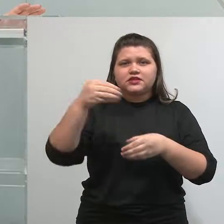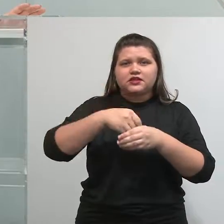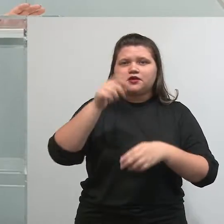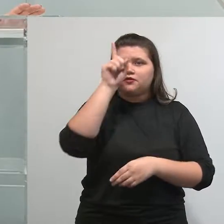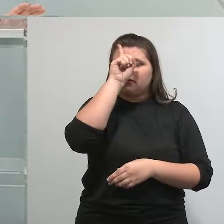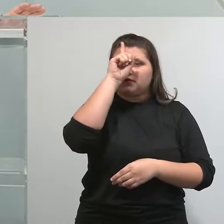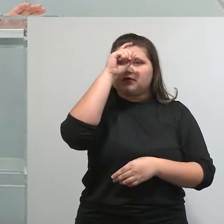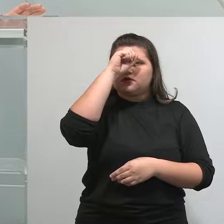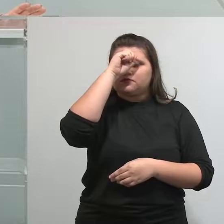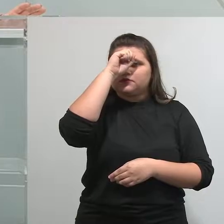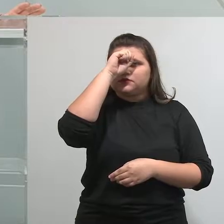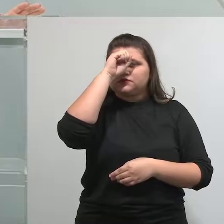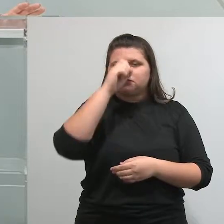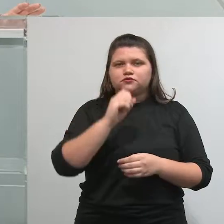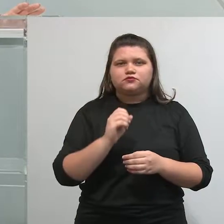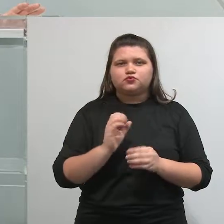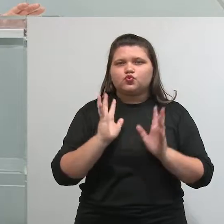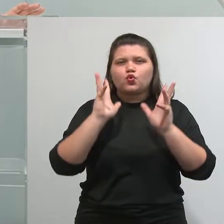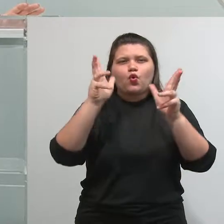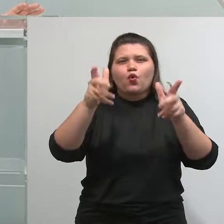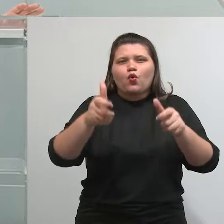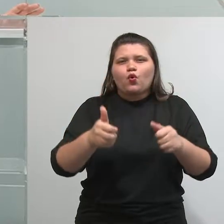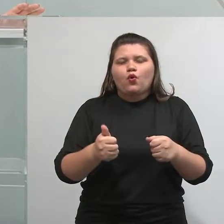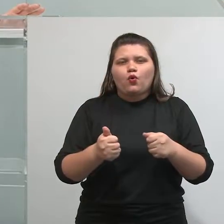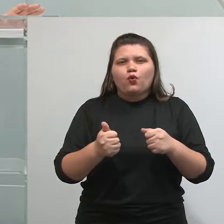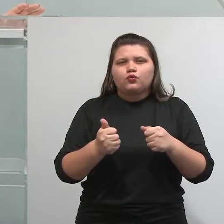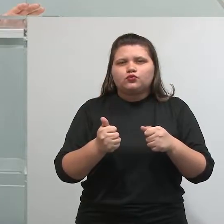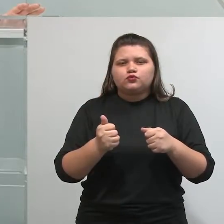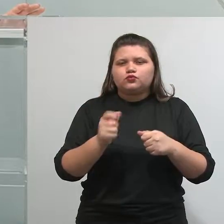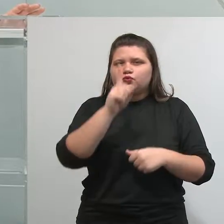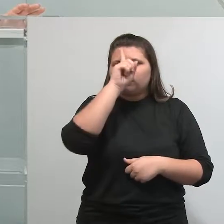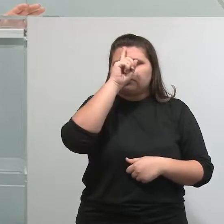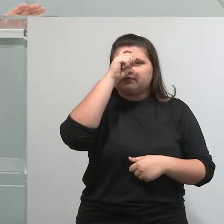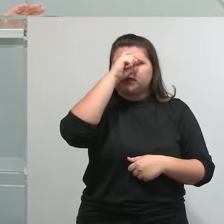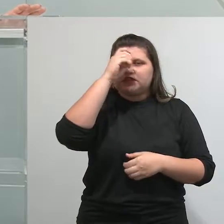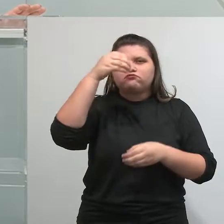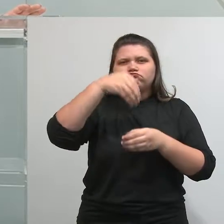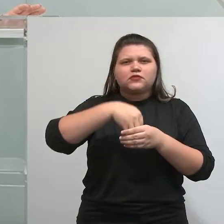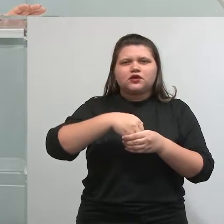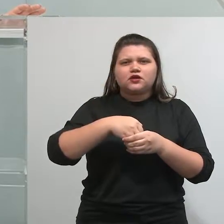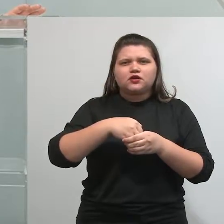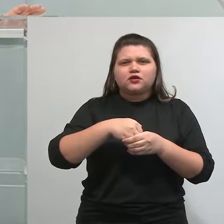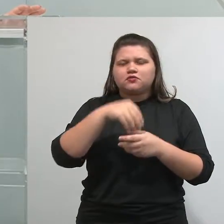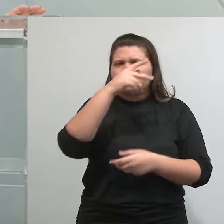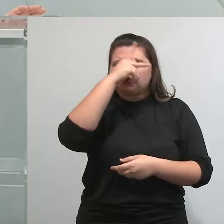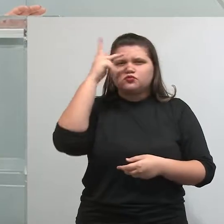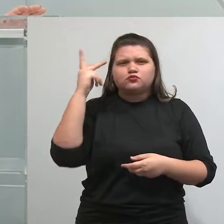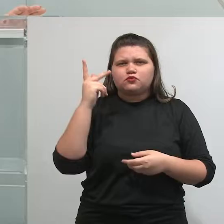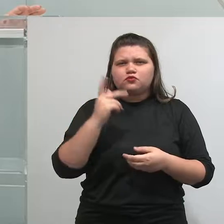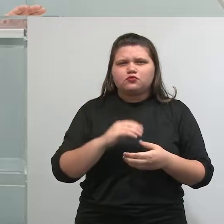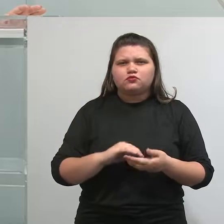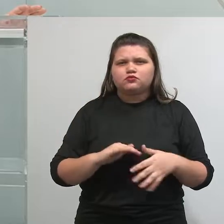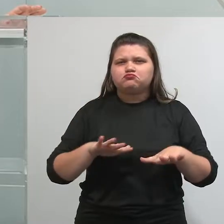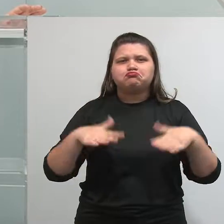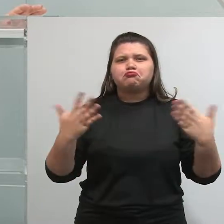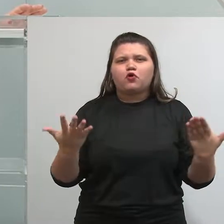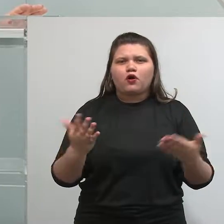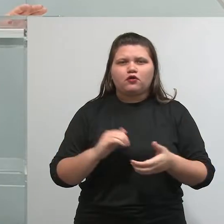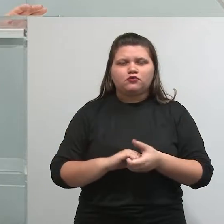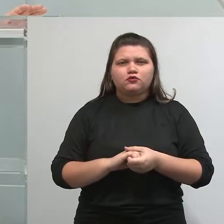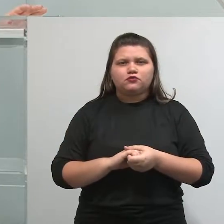trabalhar? É com todo tipo com todo o hospital, com todas as pessoas que estão ali? Não. Você vai trabalhar com um